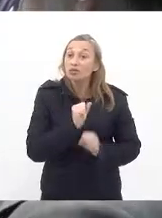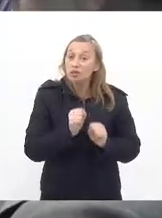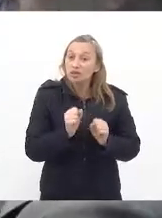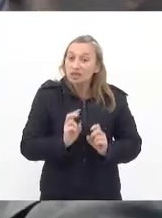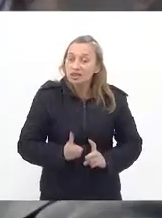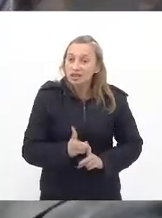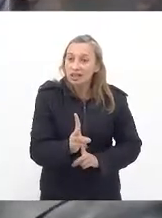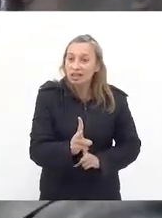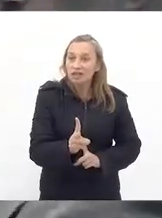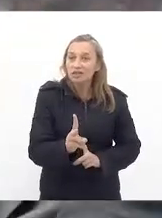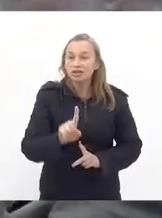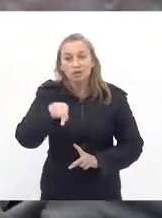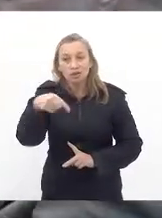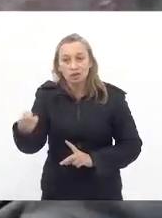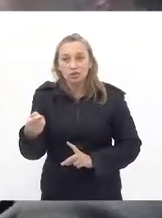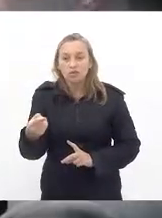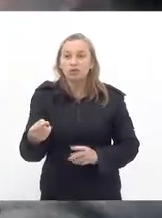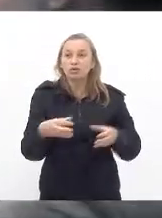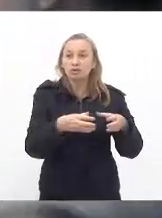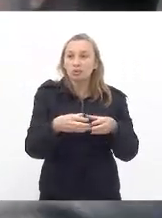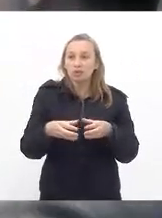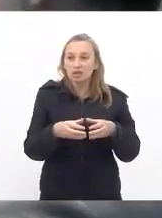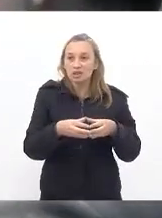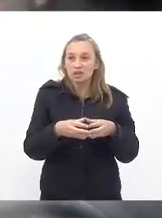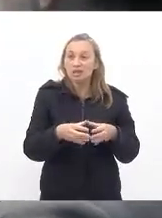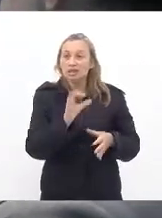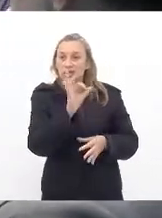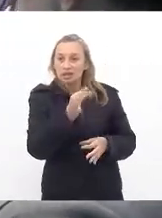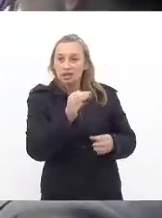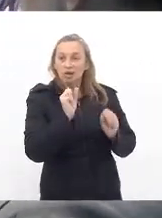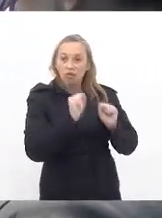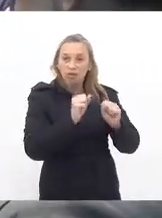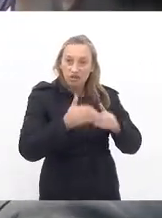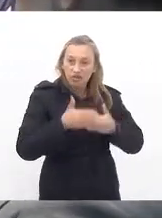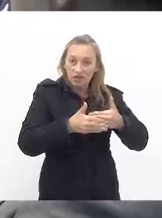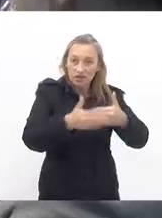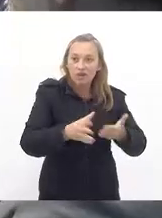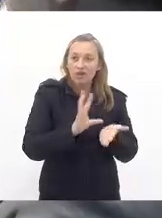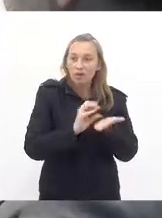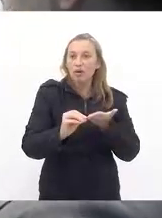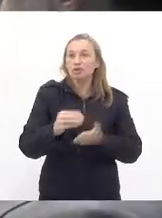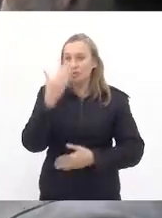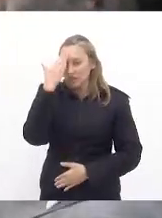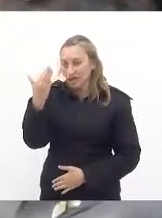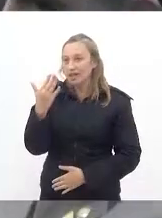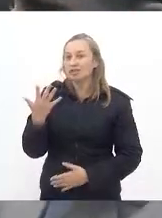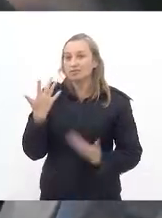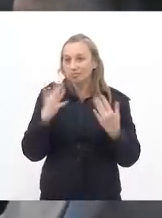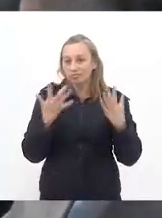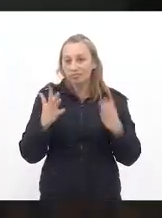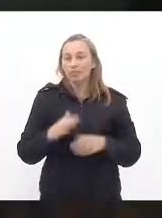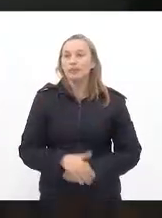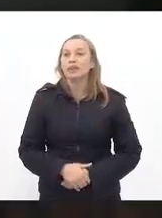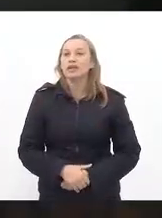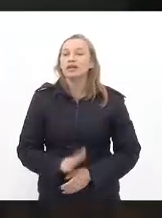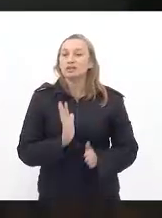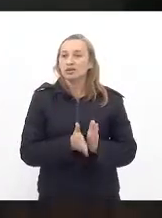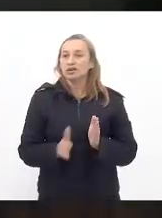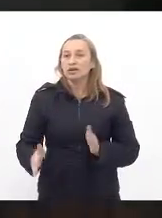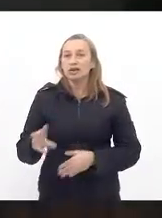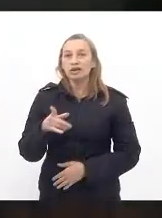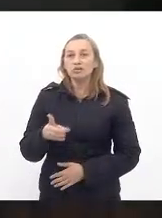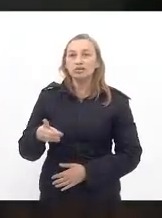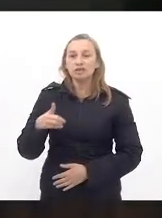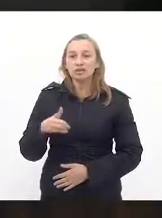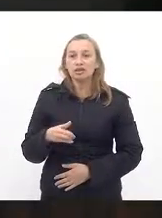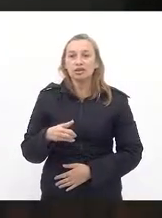possamos seguir para as demais comissões e muito mais devagar de poder avançar com a pauta muito bem questão de ordem